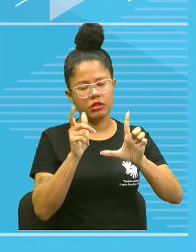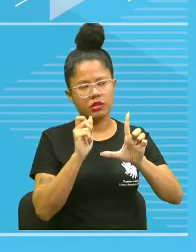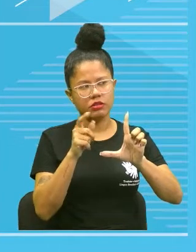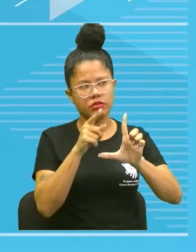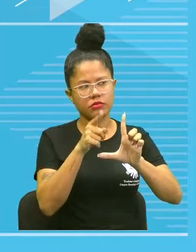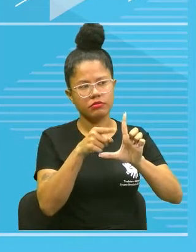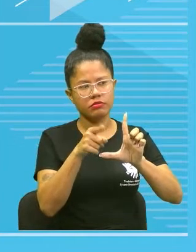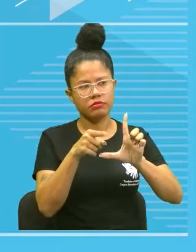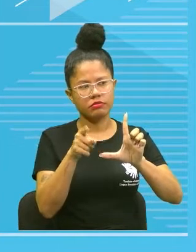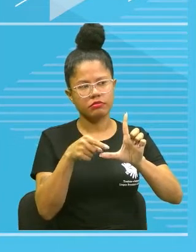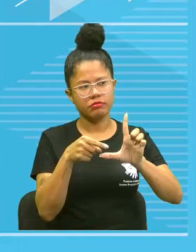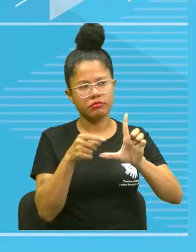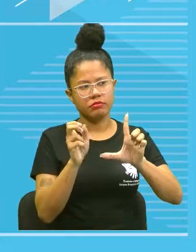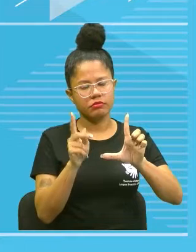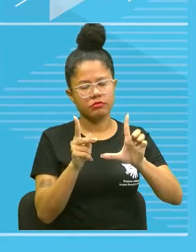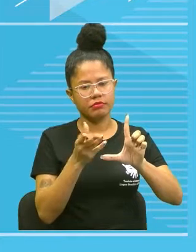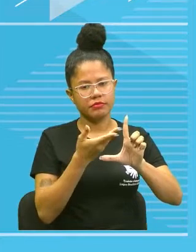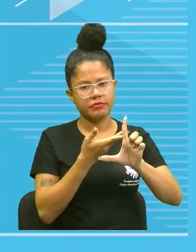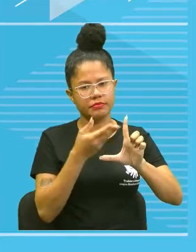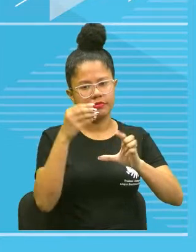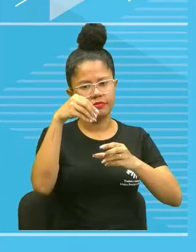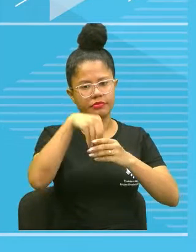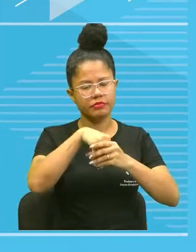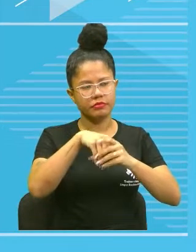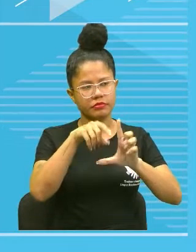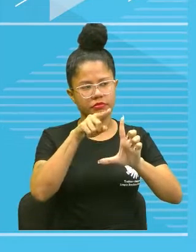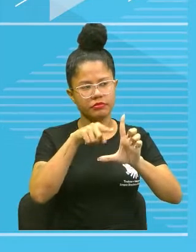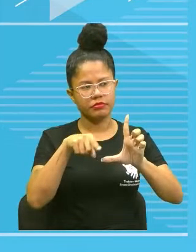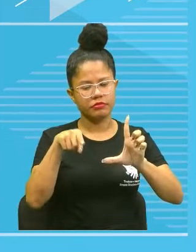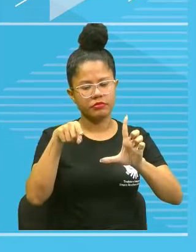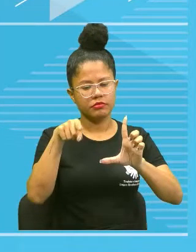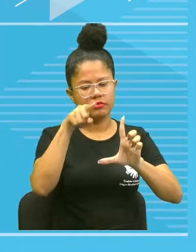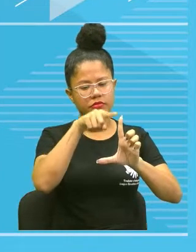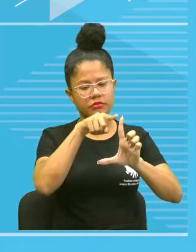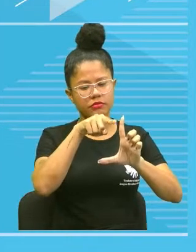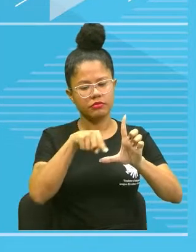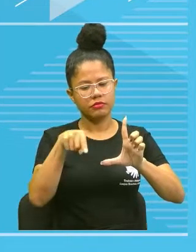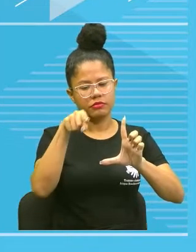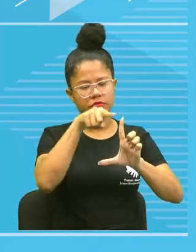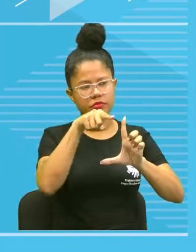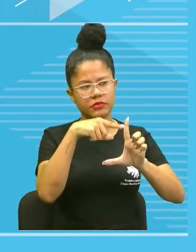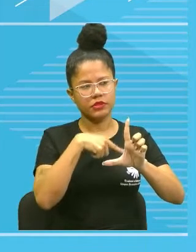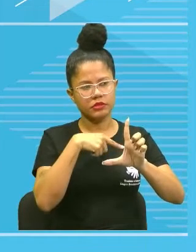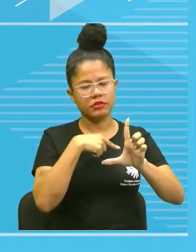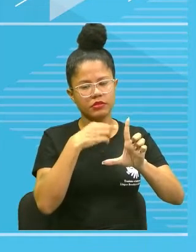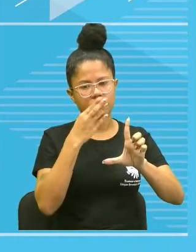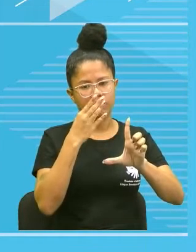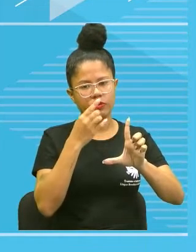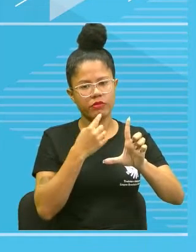partezinha roxa. Dentro dele, você tem uma parte avermelhada.